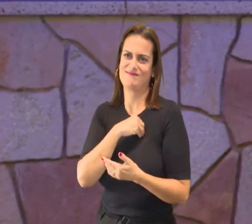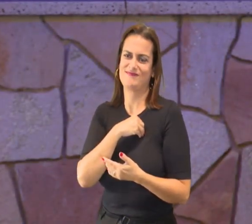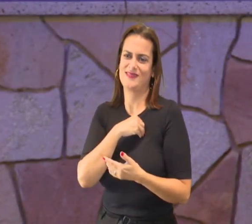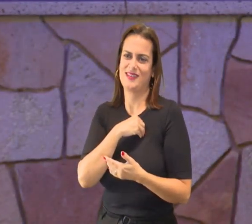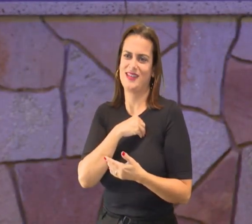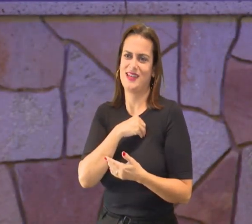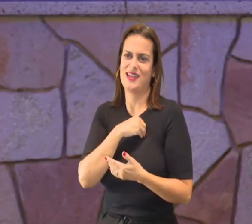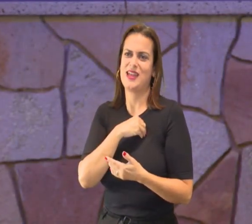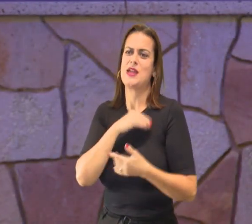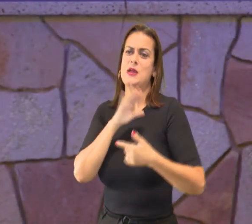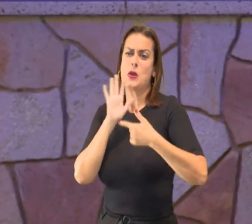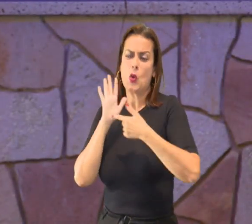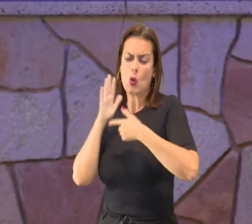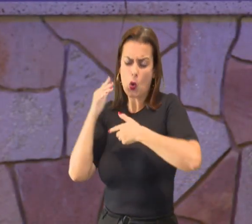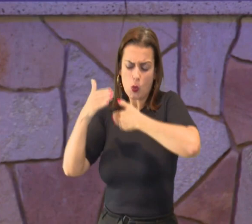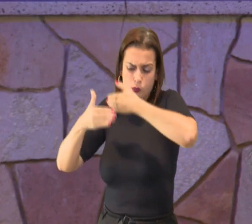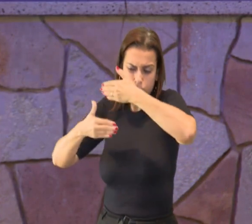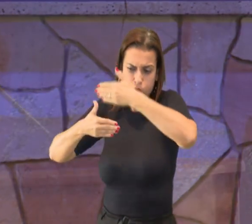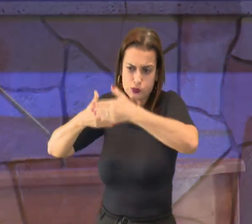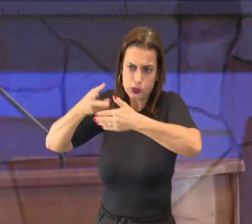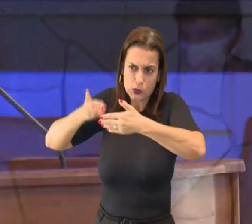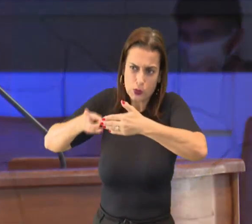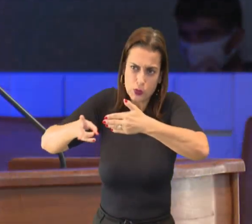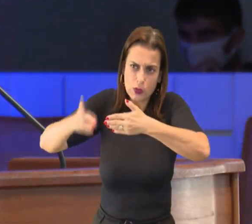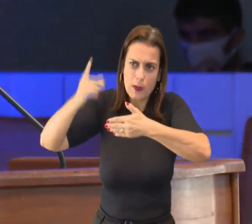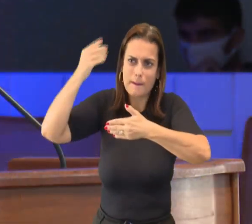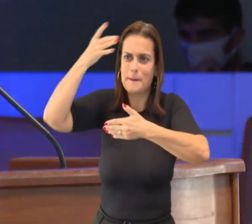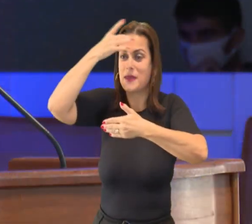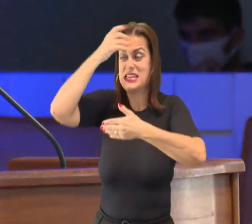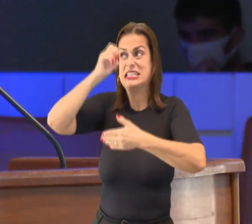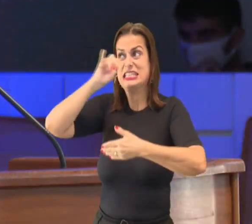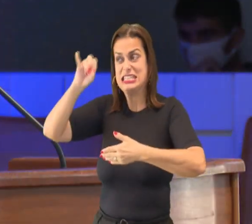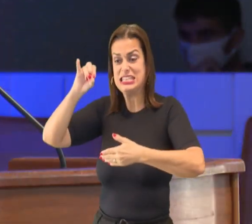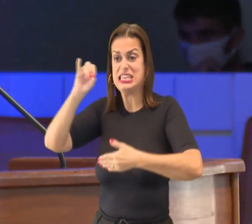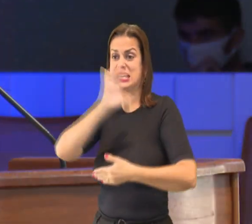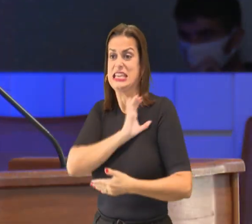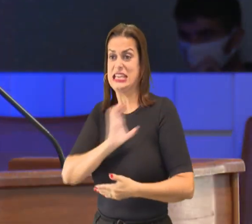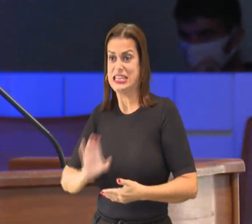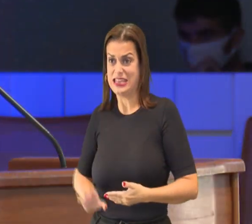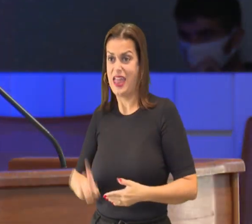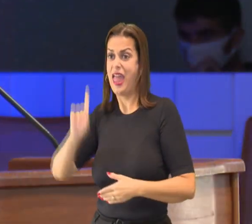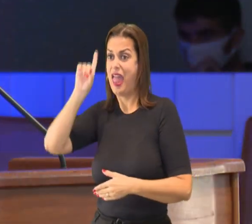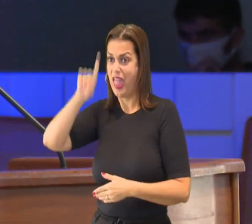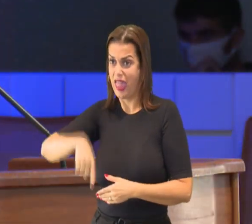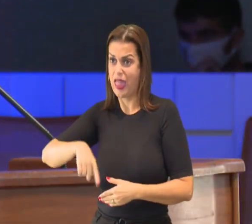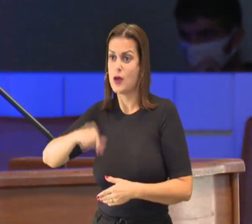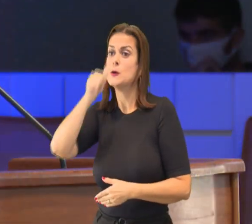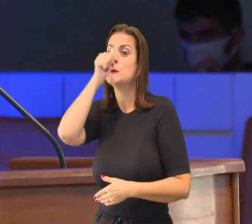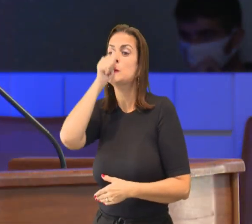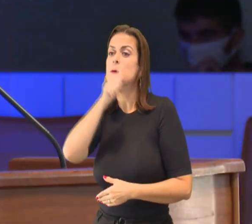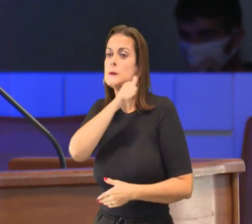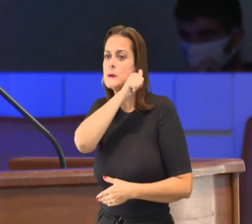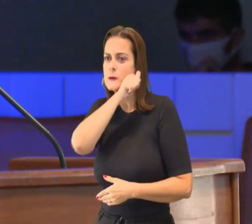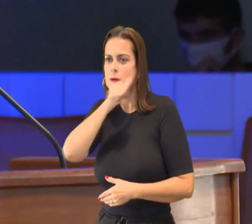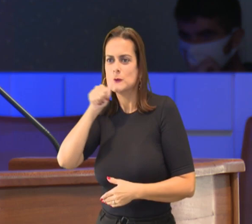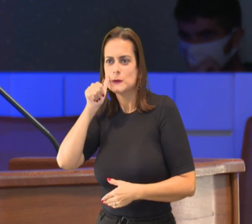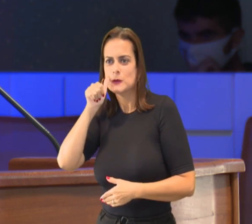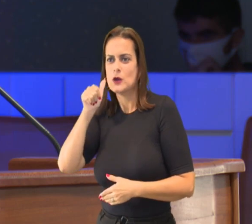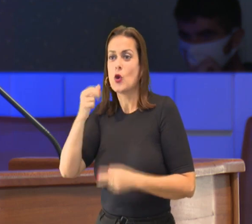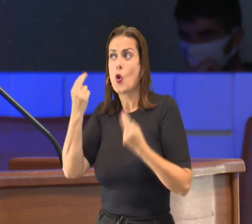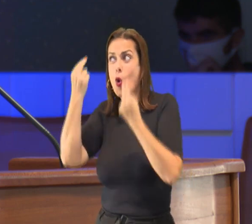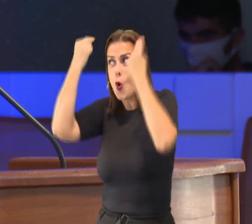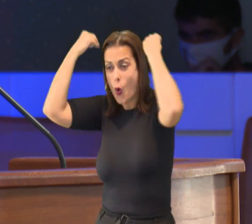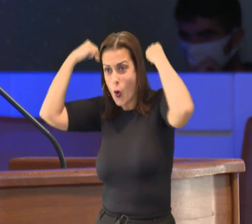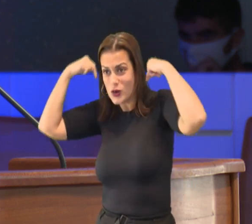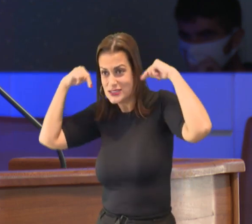Exatamente na continuidade deste pensamento, que se Cristo é o sacrifício, se Ele é o Cordeiro de